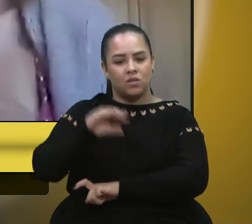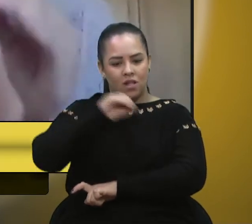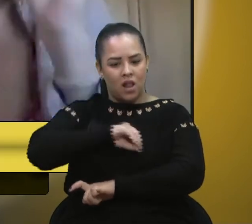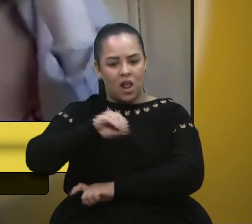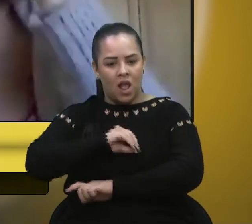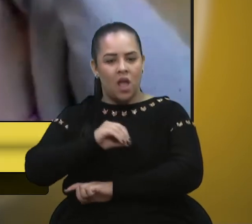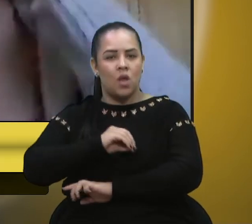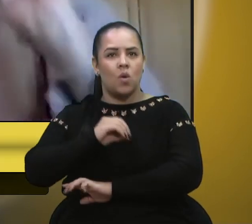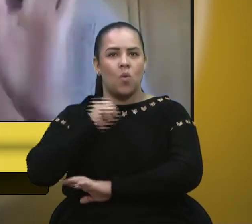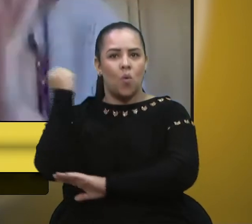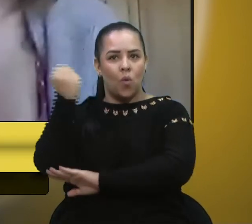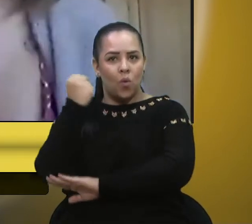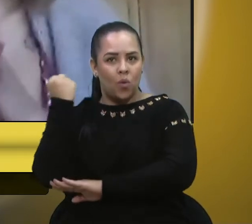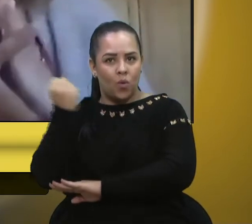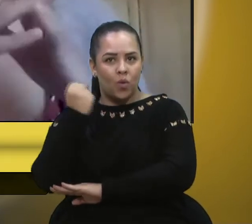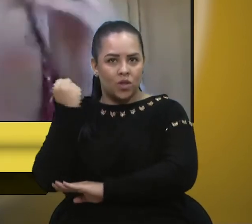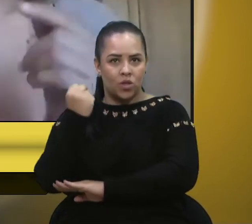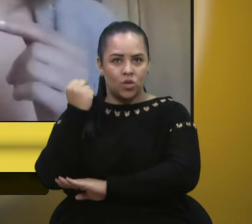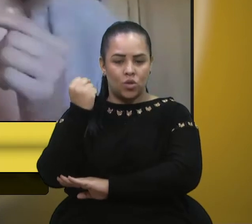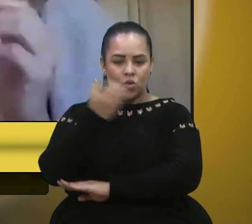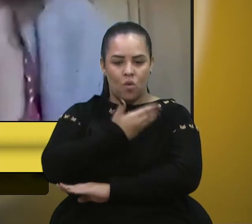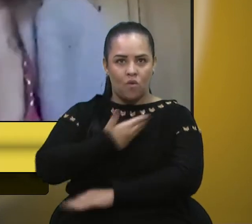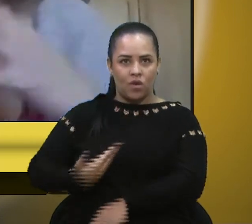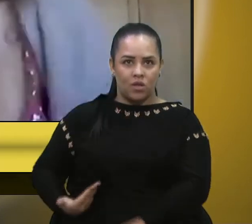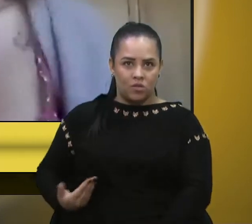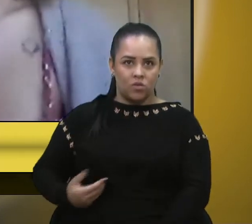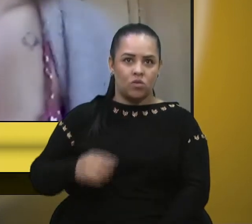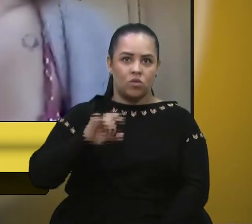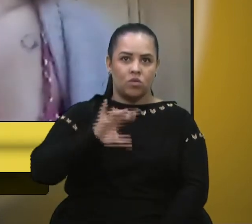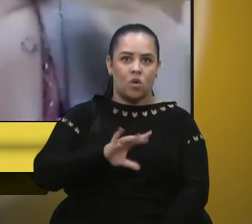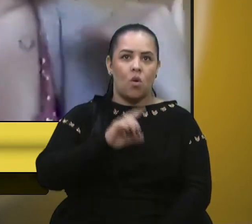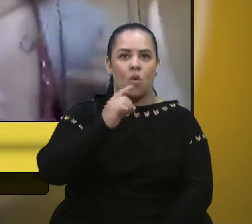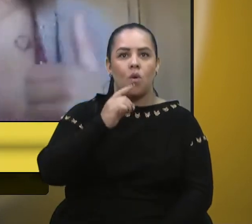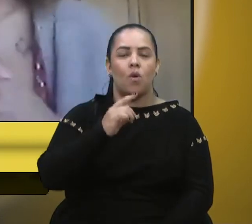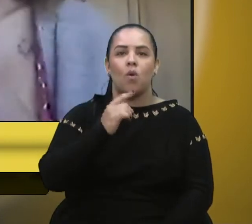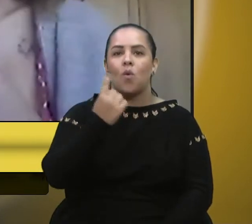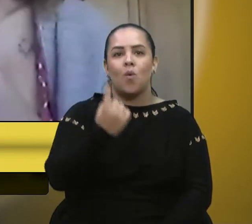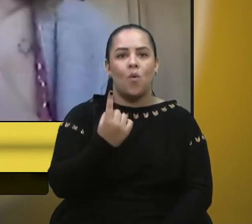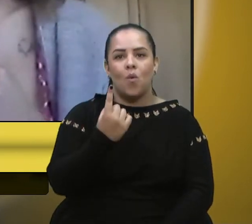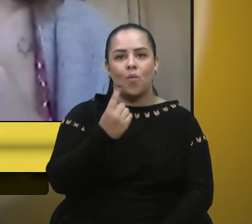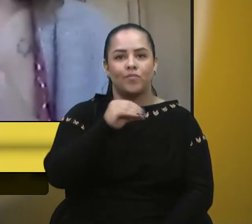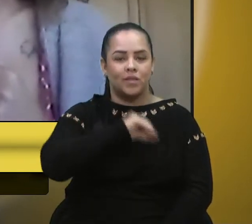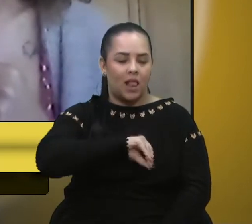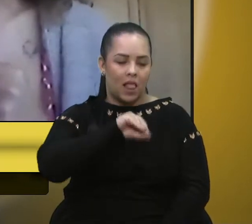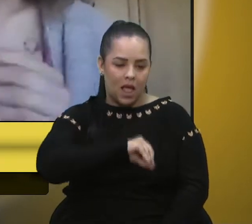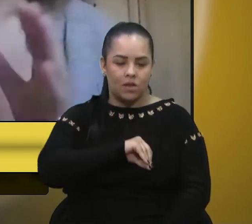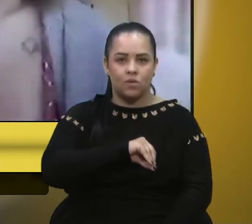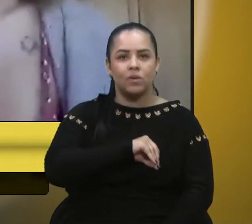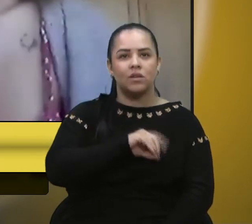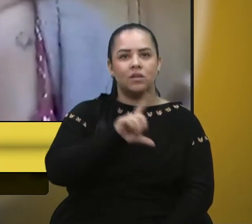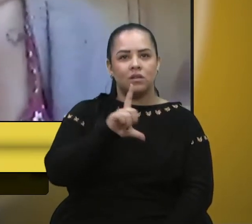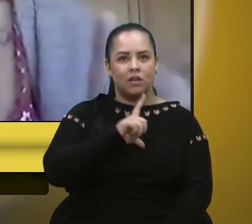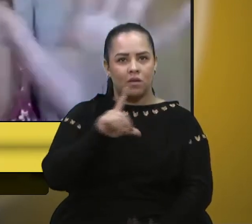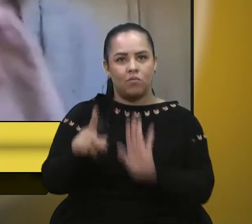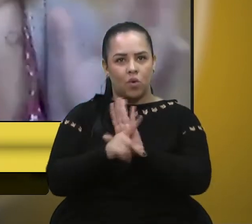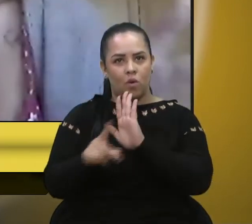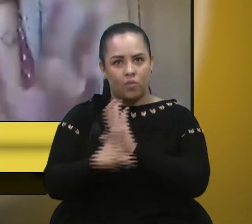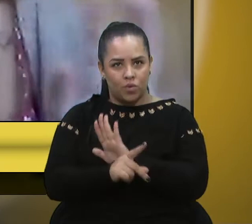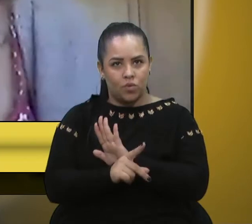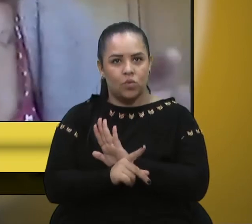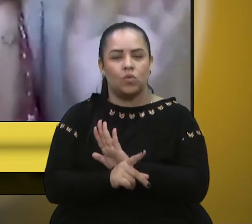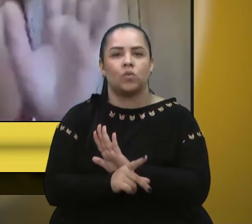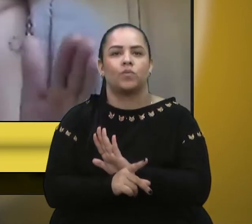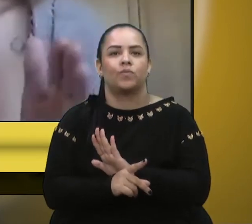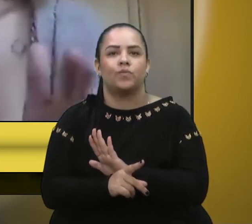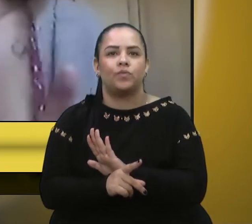98,2 receberam pelo menos uma parcela do auxílio emergencial no ano passado. Isso é mais ou